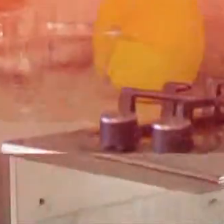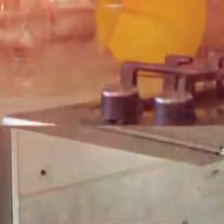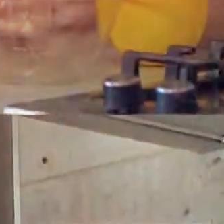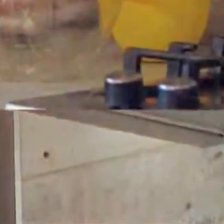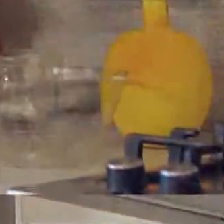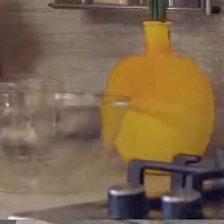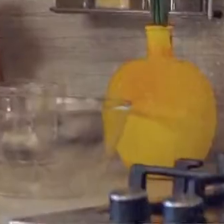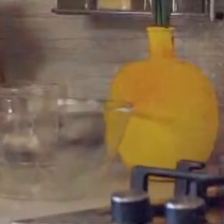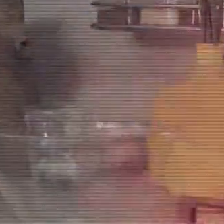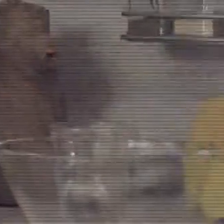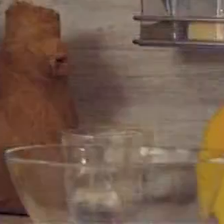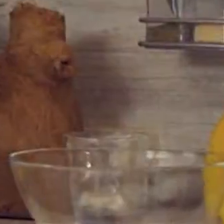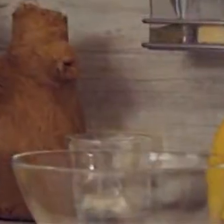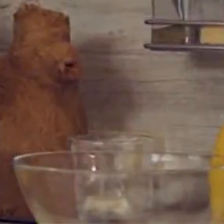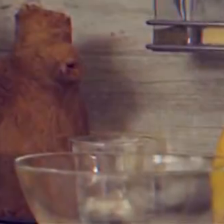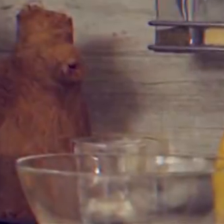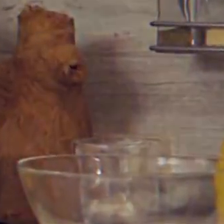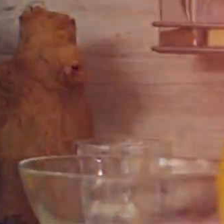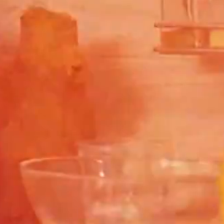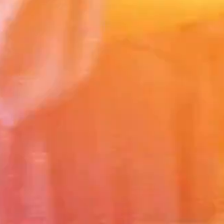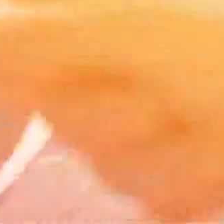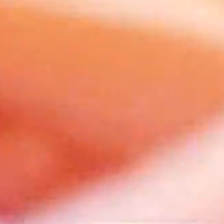E aí